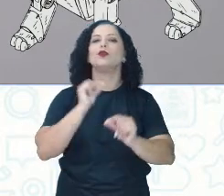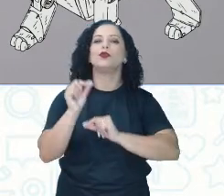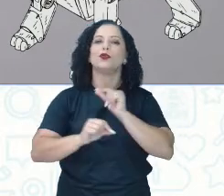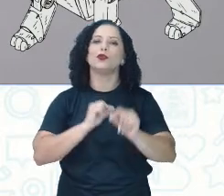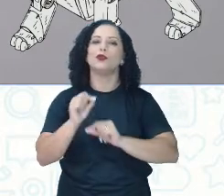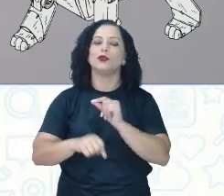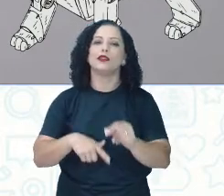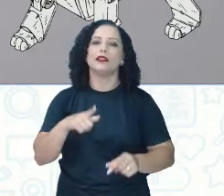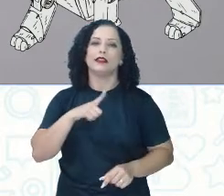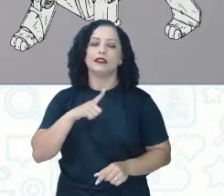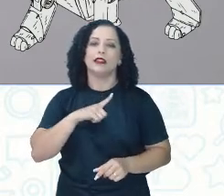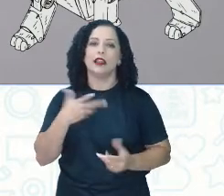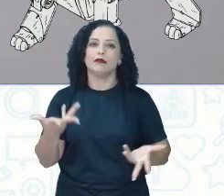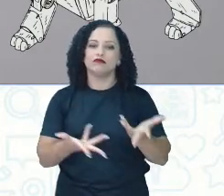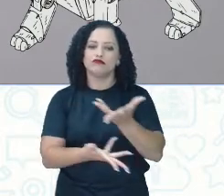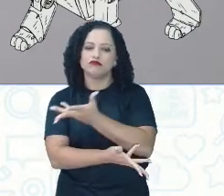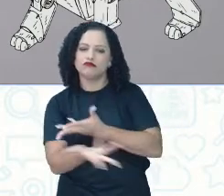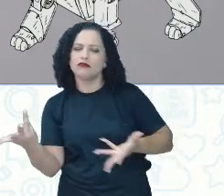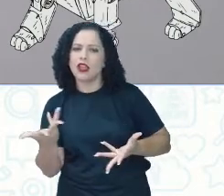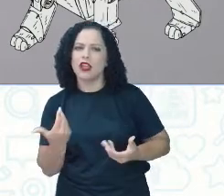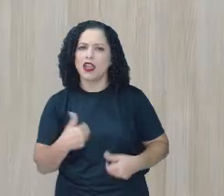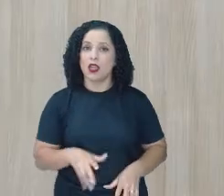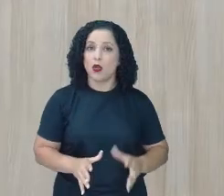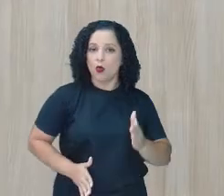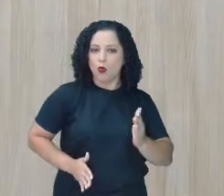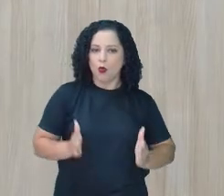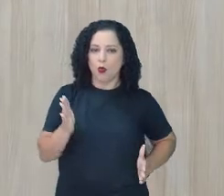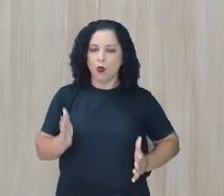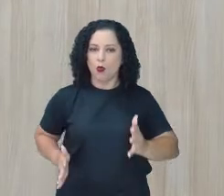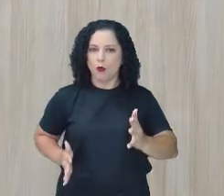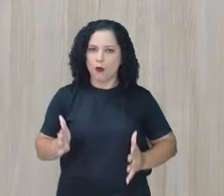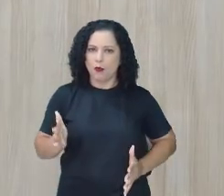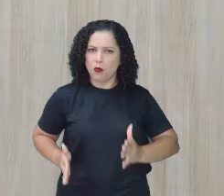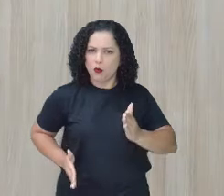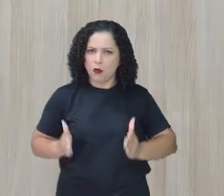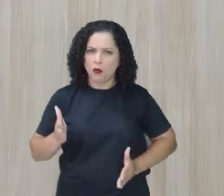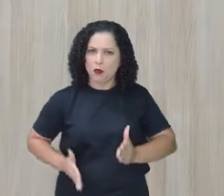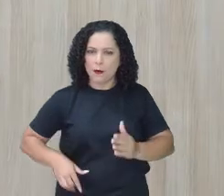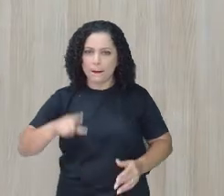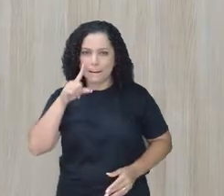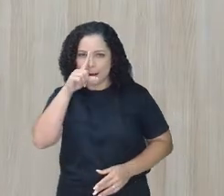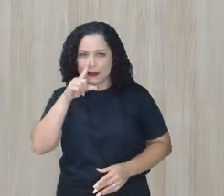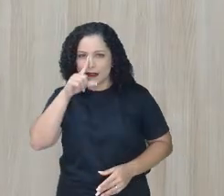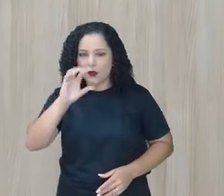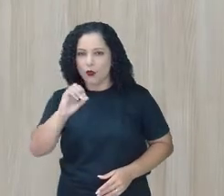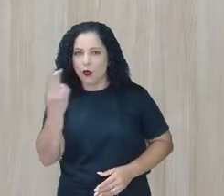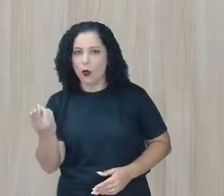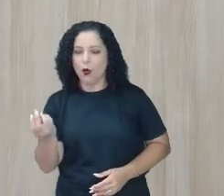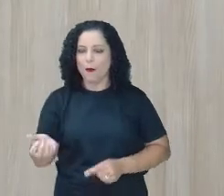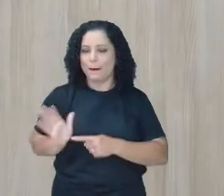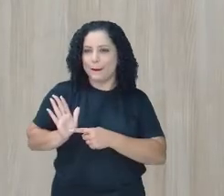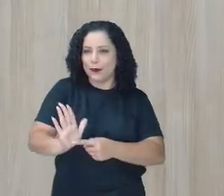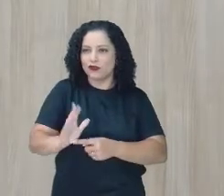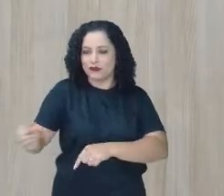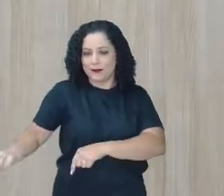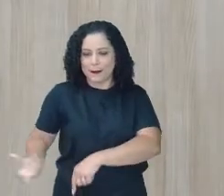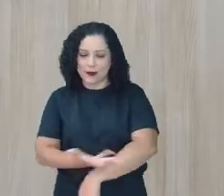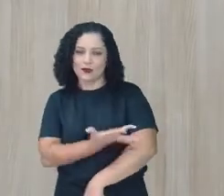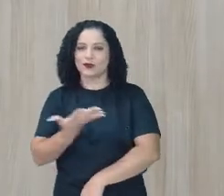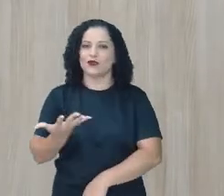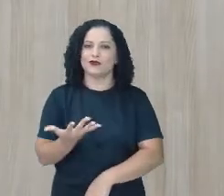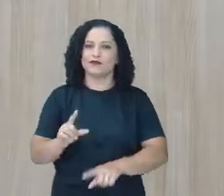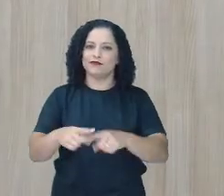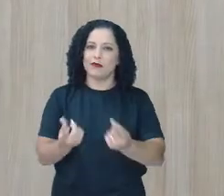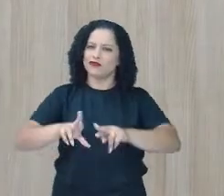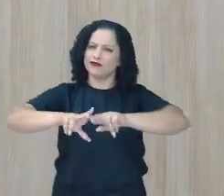entre tornar o robô uma ameaça para a humanidade, entre fazê-lo demonstrar emoções. E não é bem assim, a gente sabe que a gente